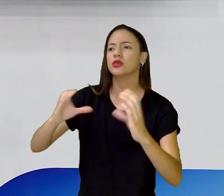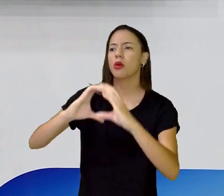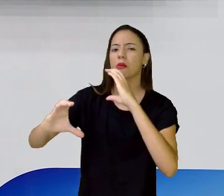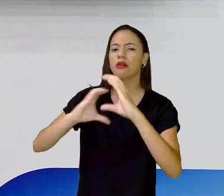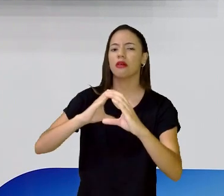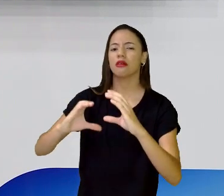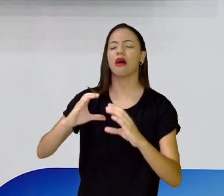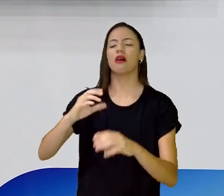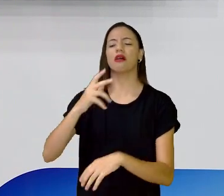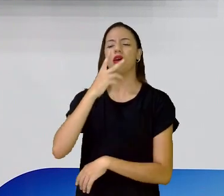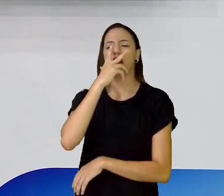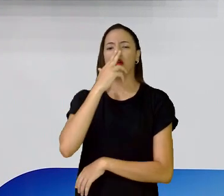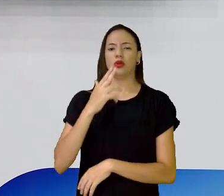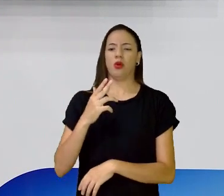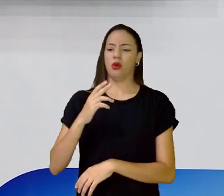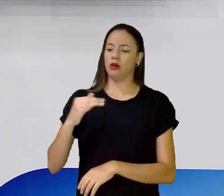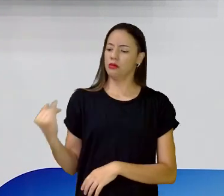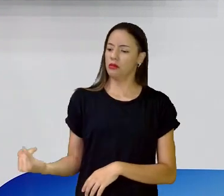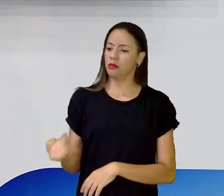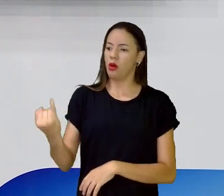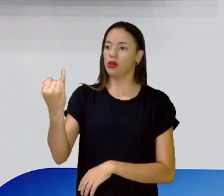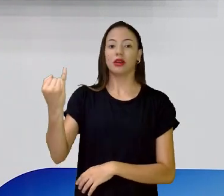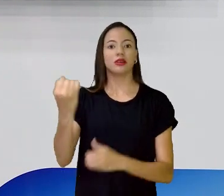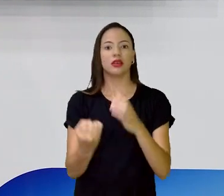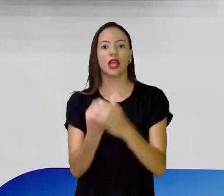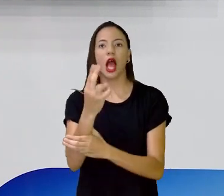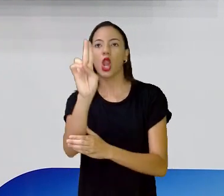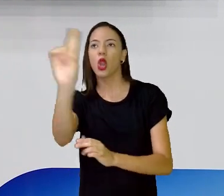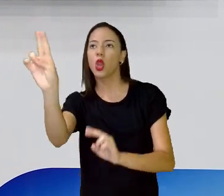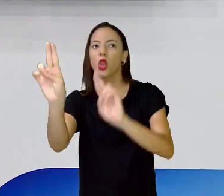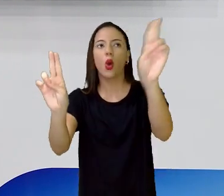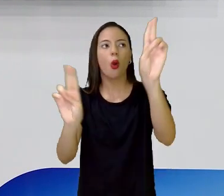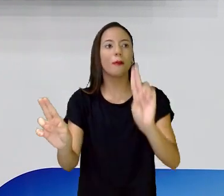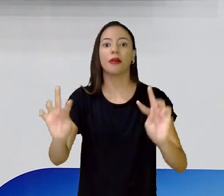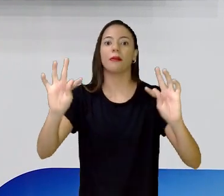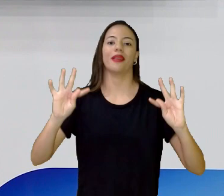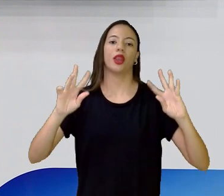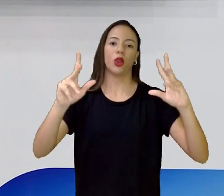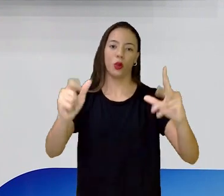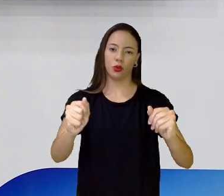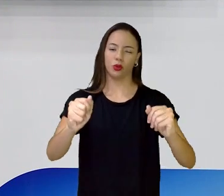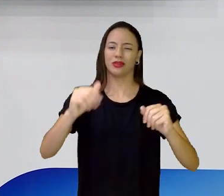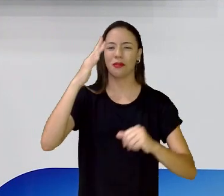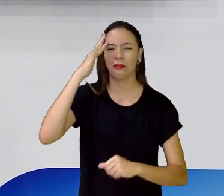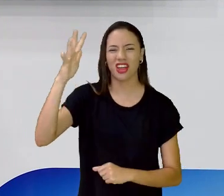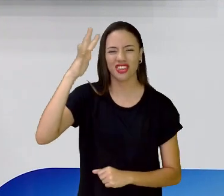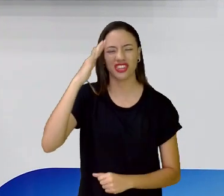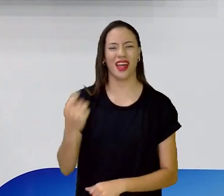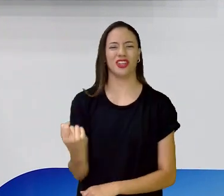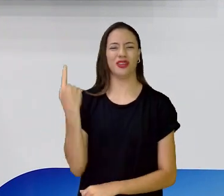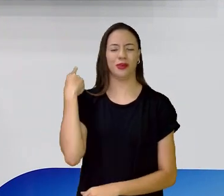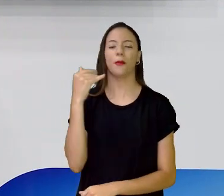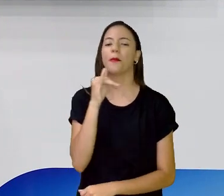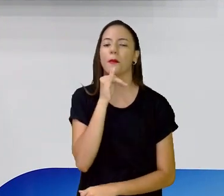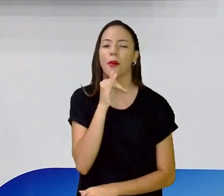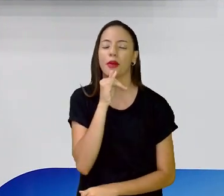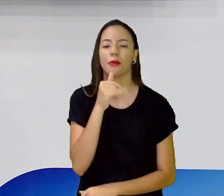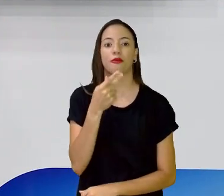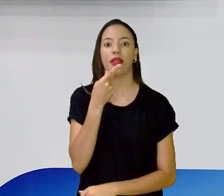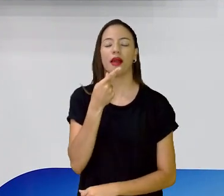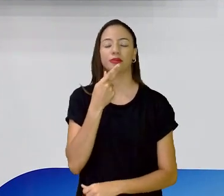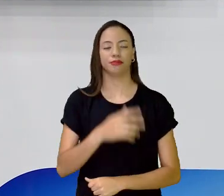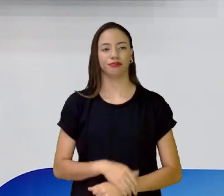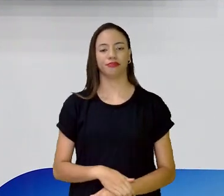ele achou importante nomear todas as coisas, não é? Porque imagina que estranho seria se eu dissesse